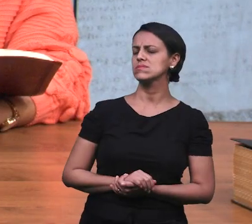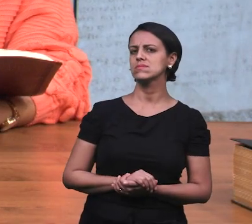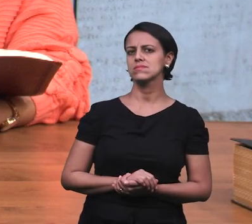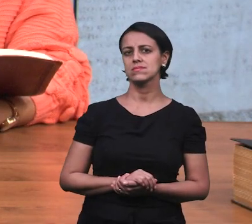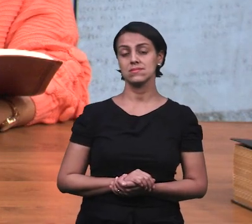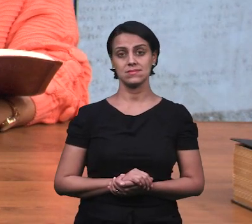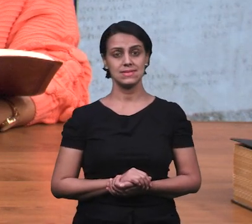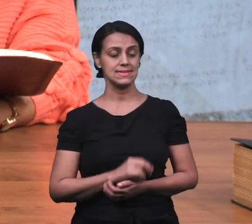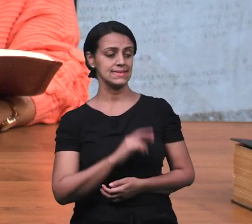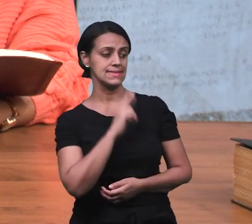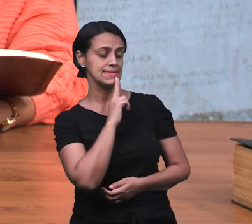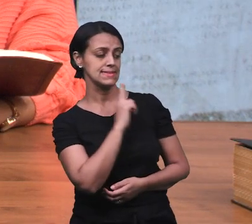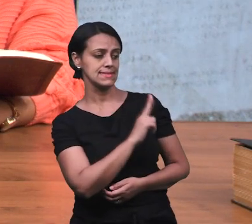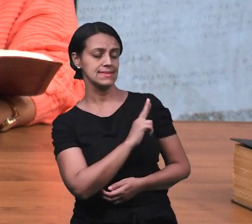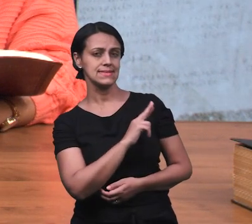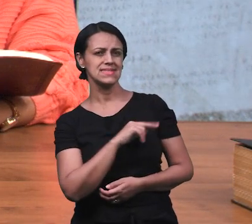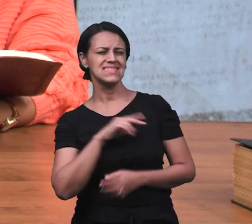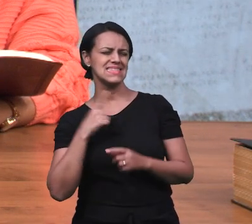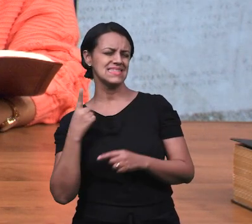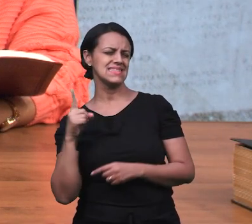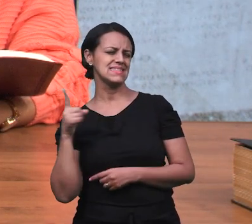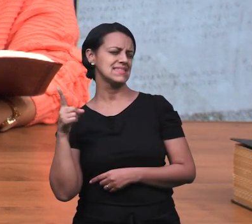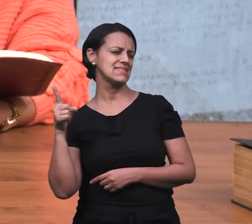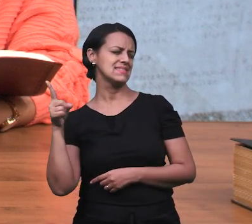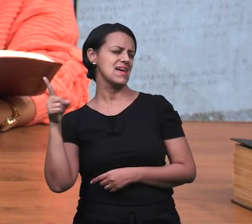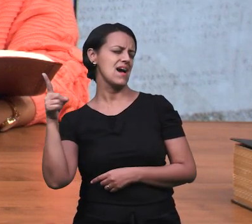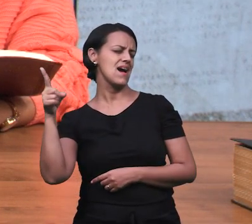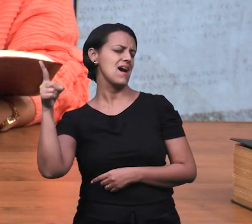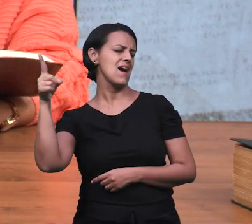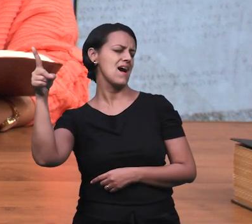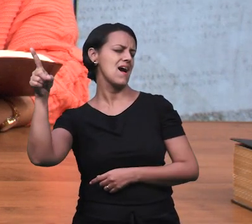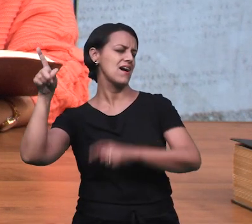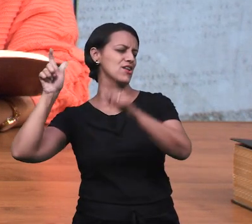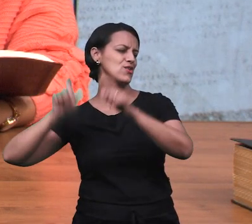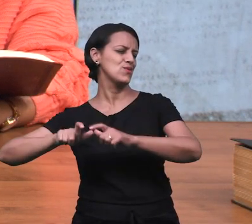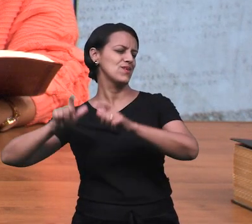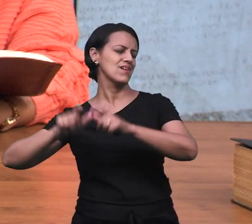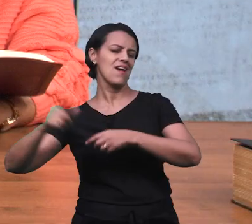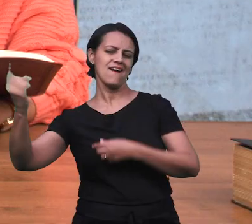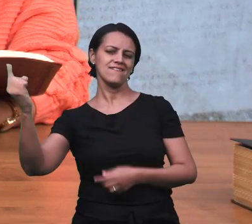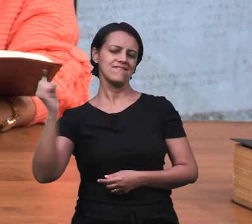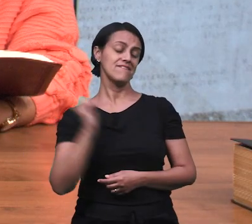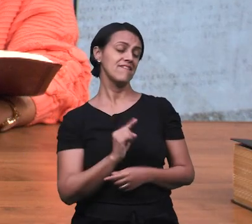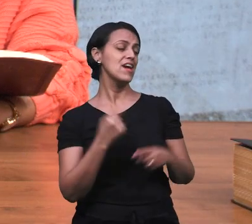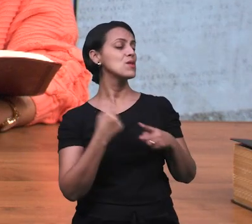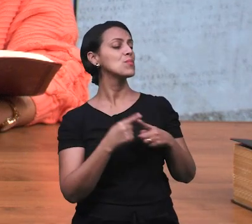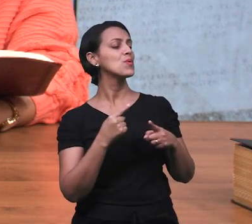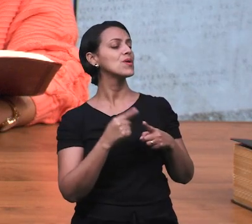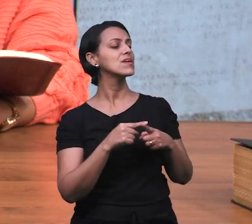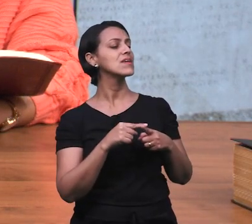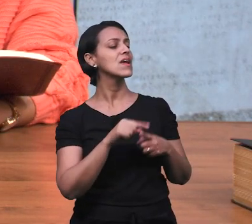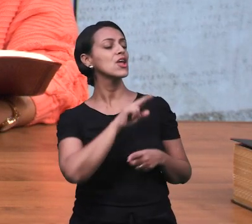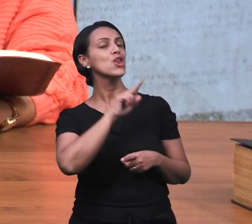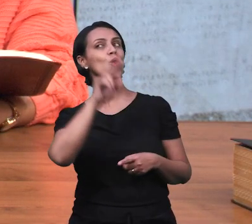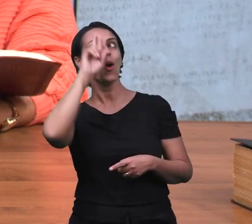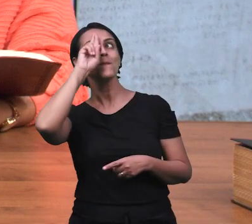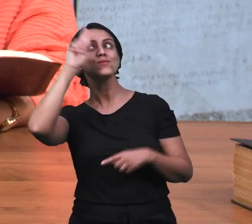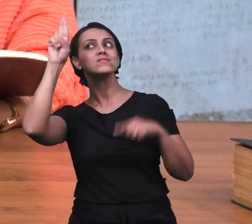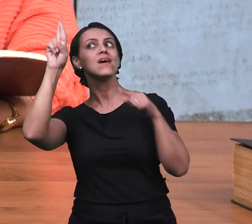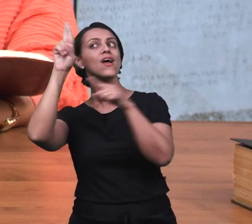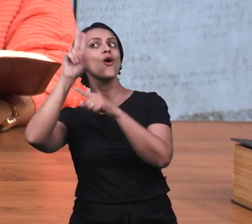teus servos vieram de uma terra muito distante por causa do nome do Senhor teu